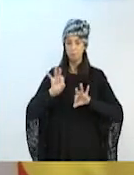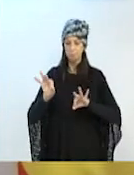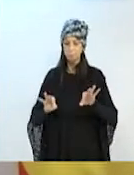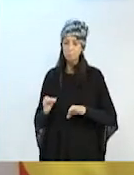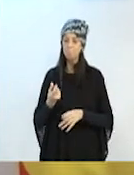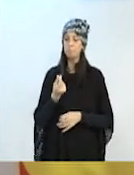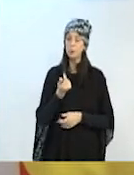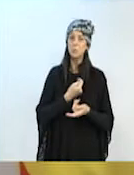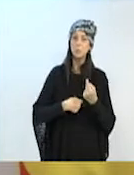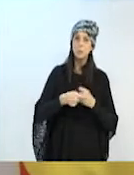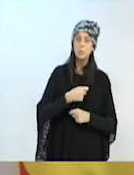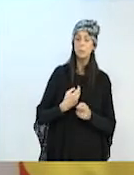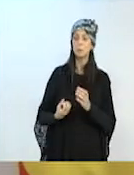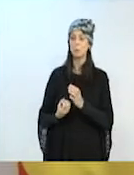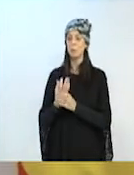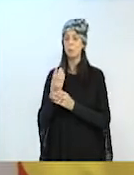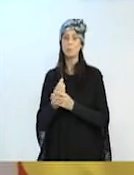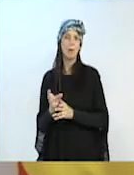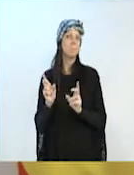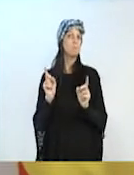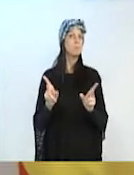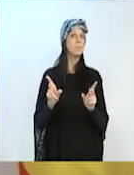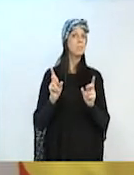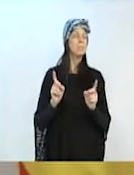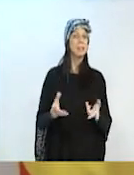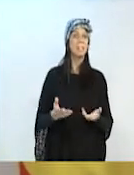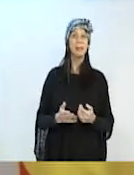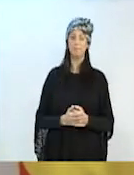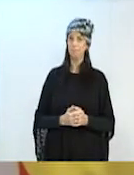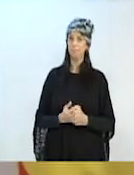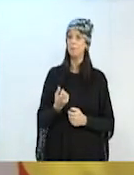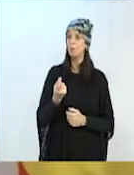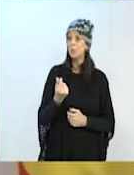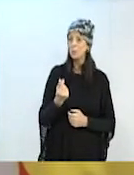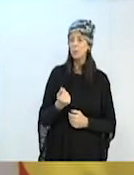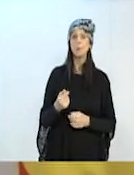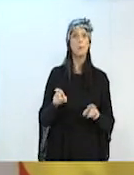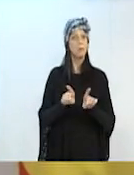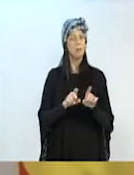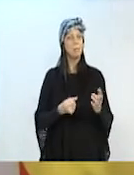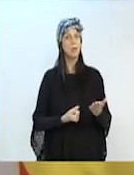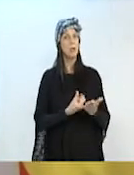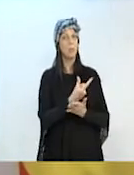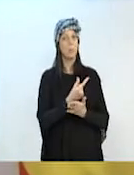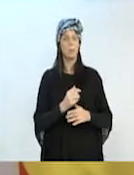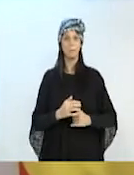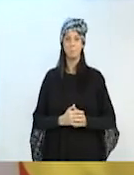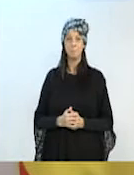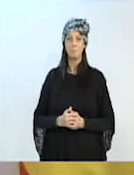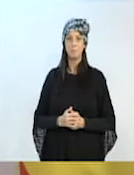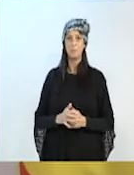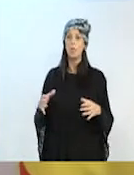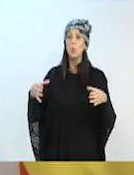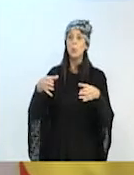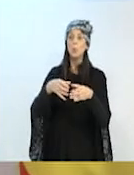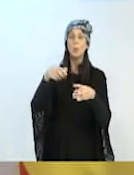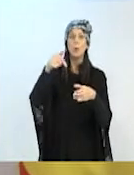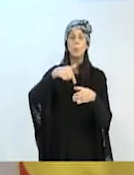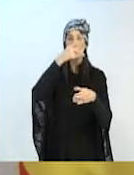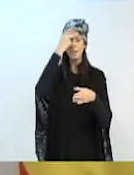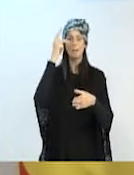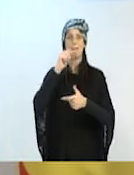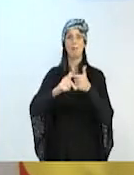econômica, produção, comercialização, finanças e consumo. Mas é com base no trabalho coletivo, cooperação